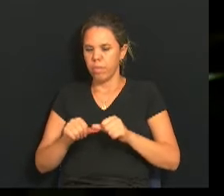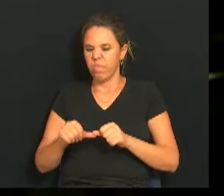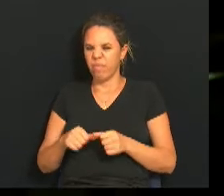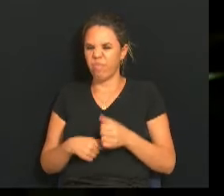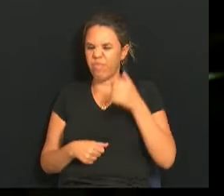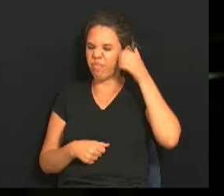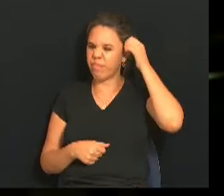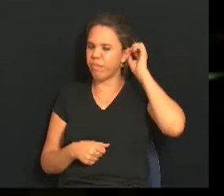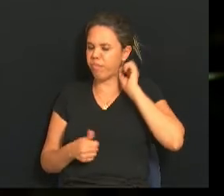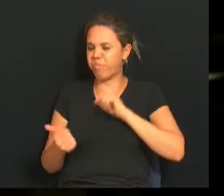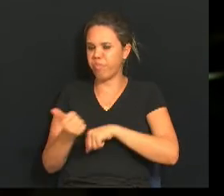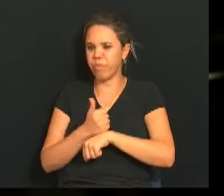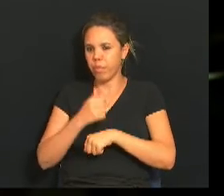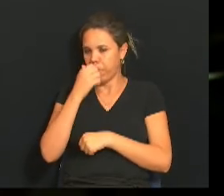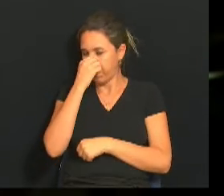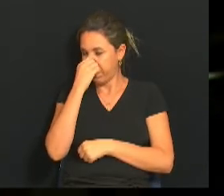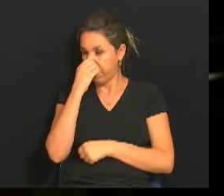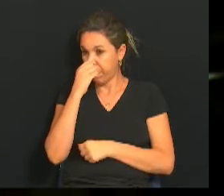configuração.